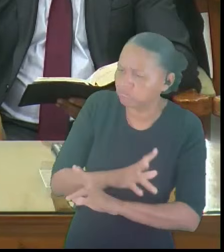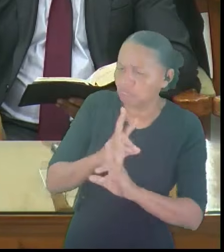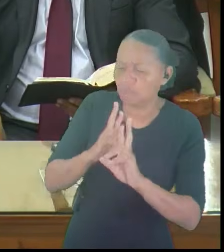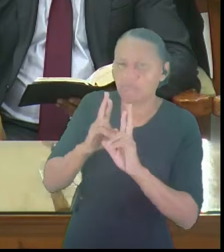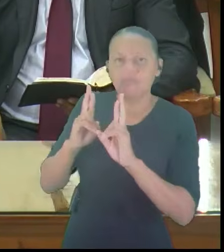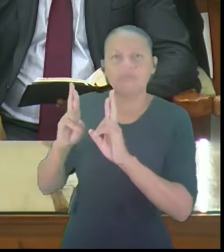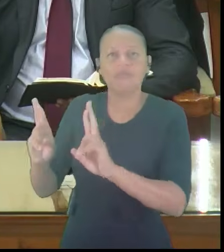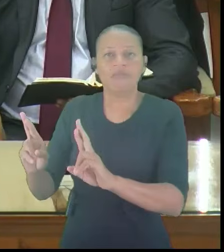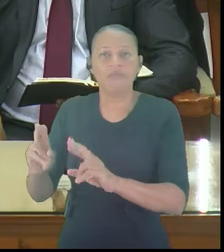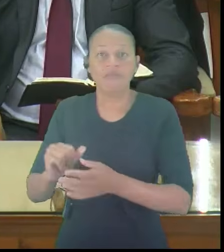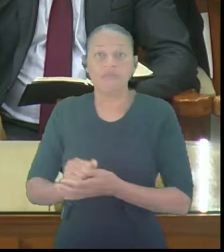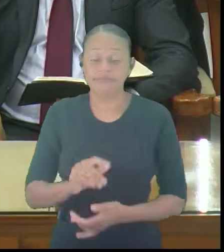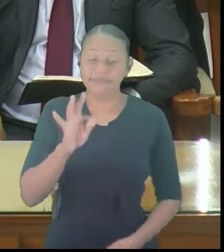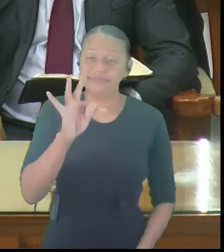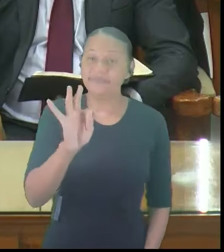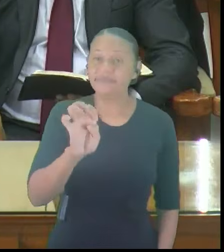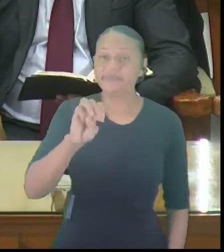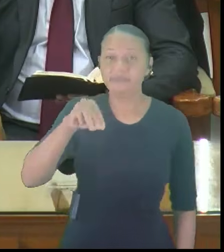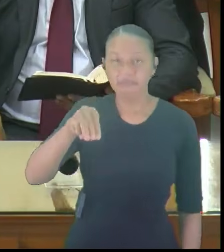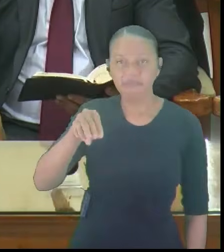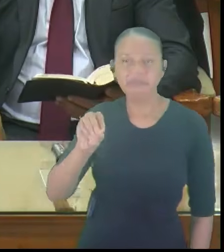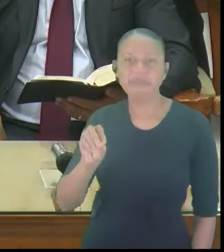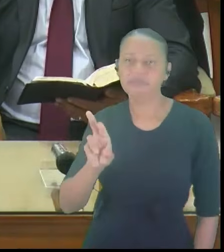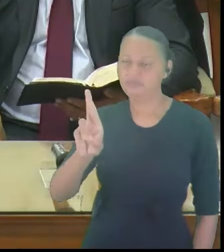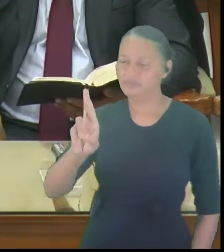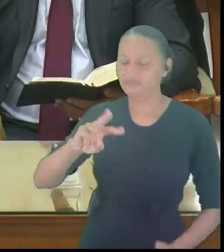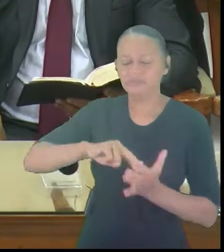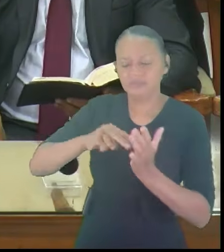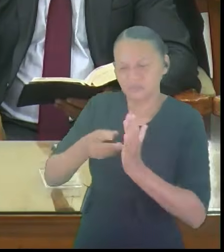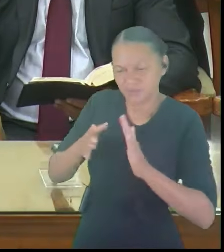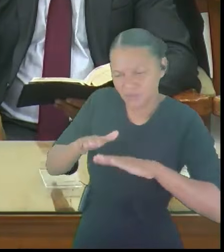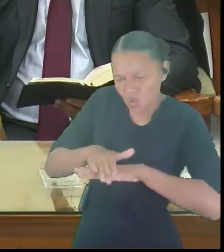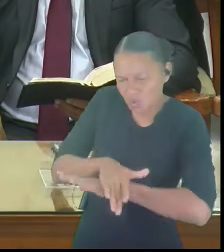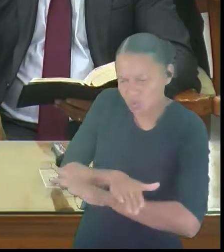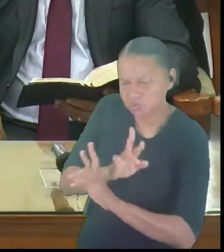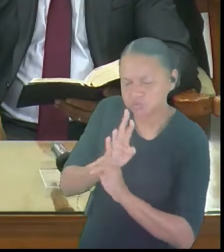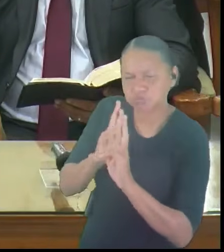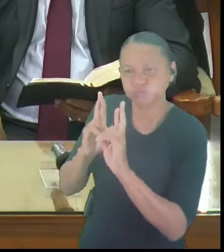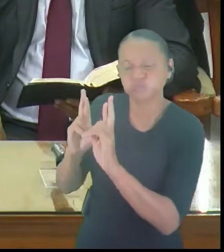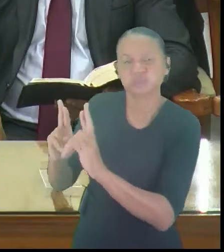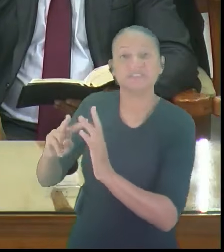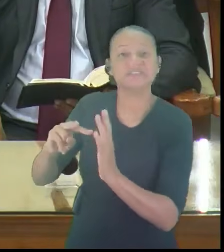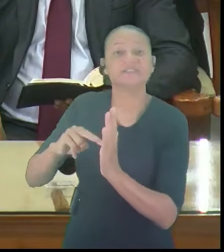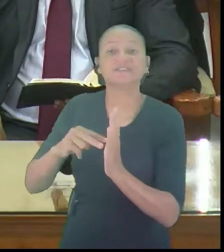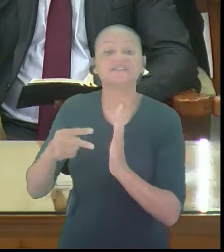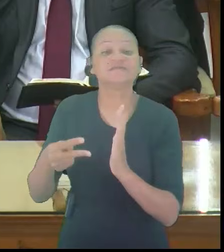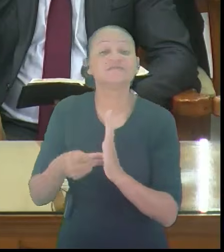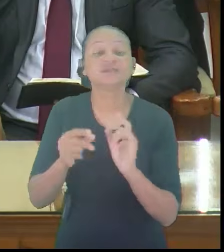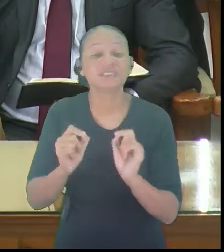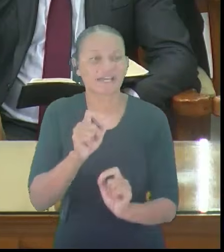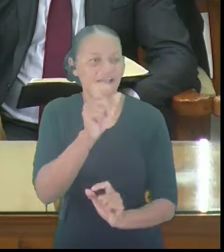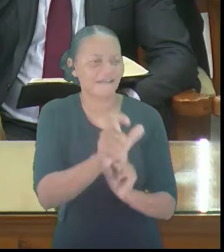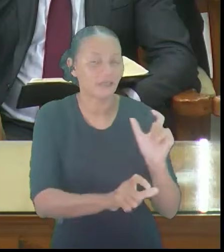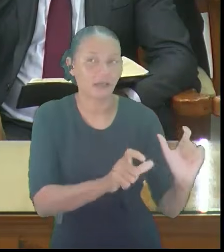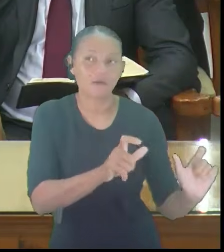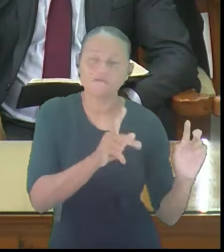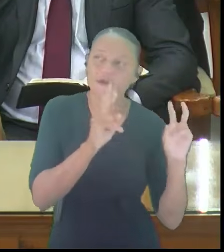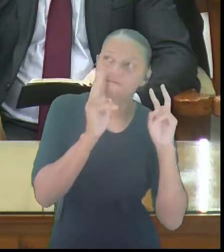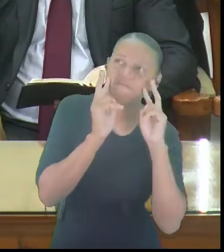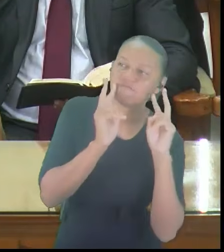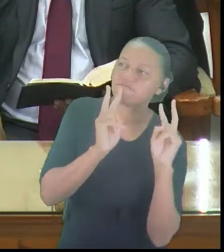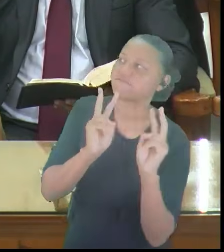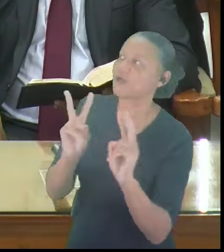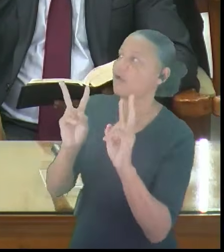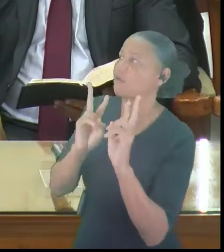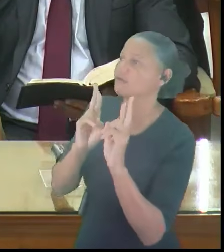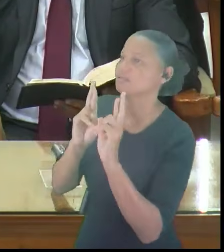O temor a Deus faz as pessoas respeitarem Deus, faz